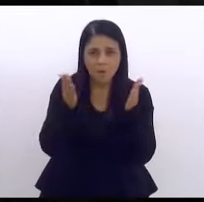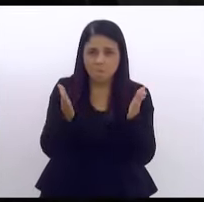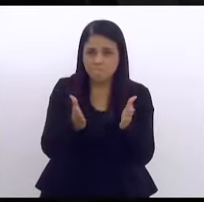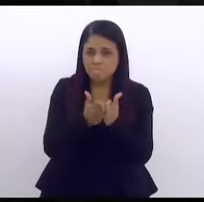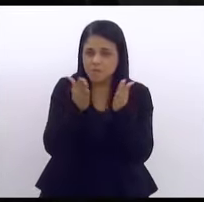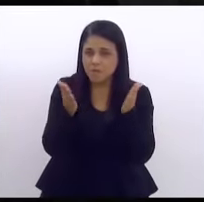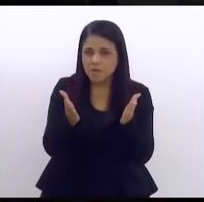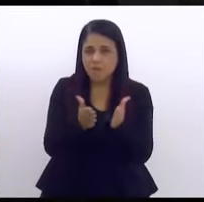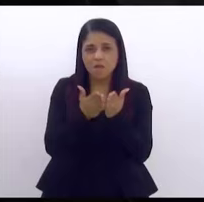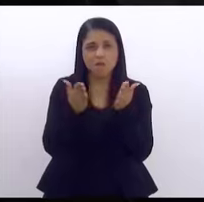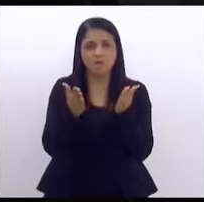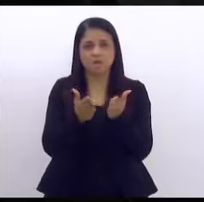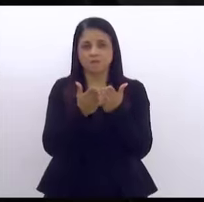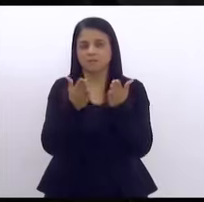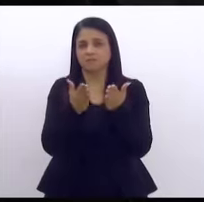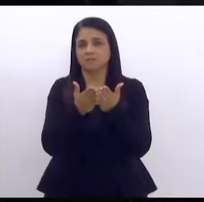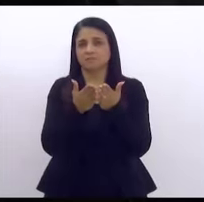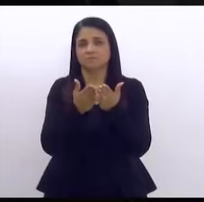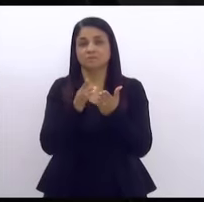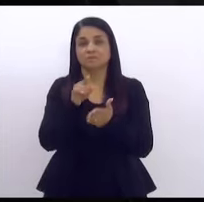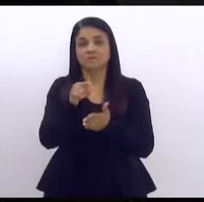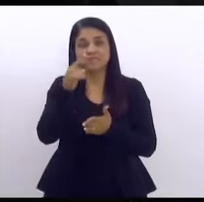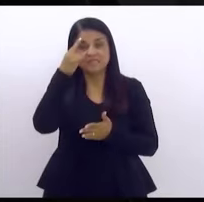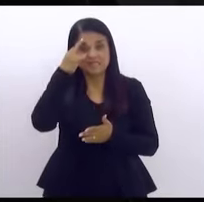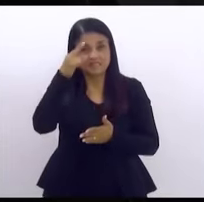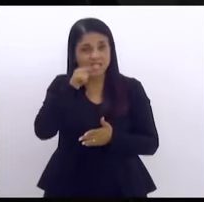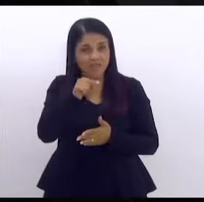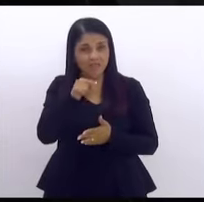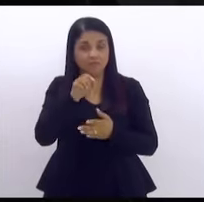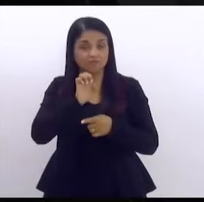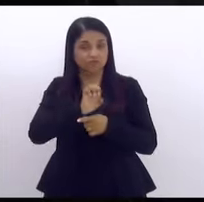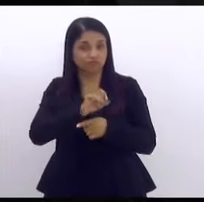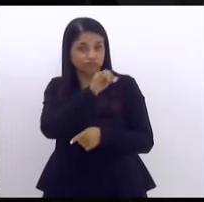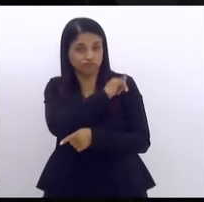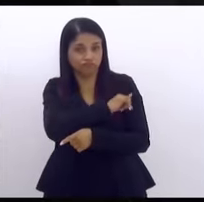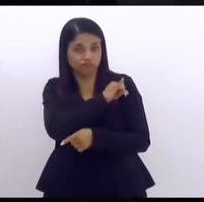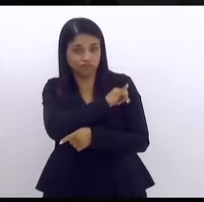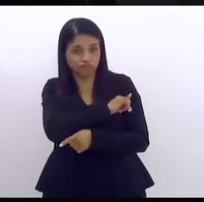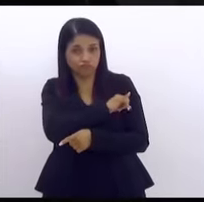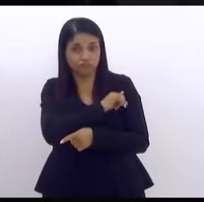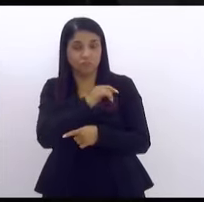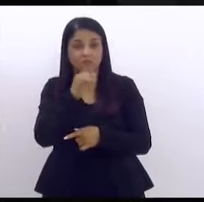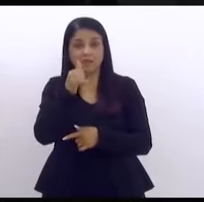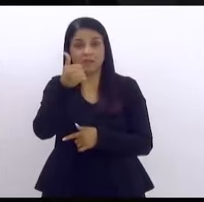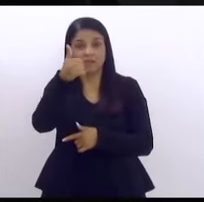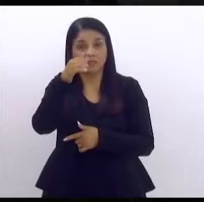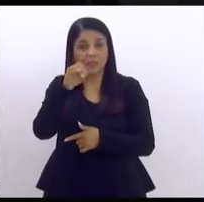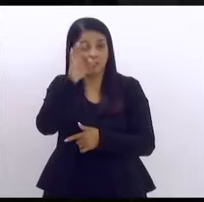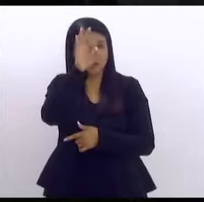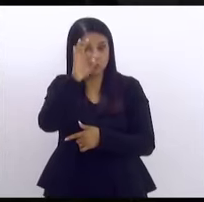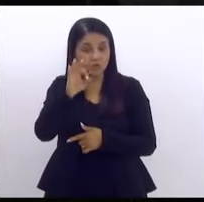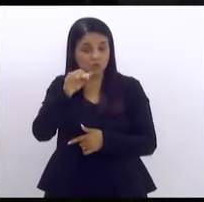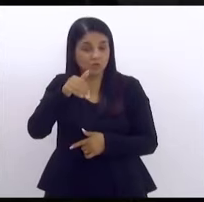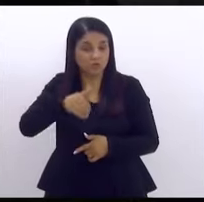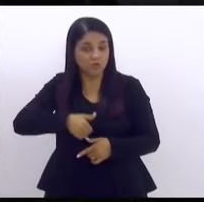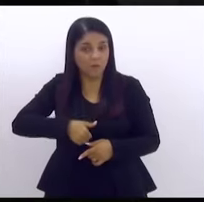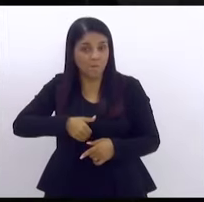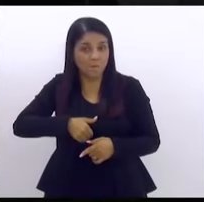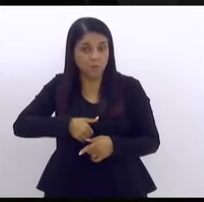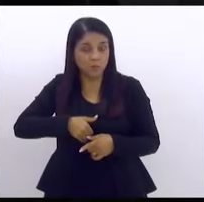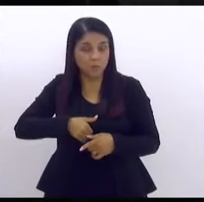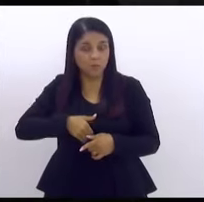de fome. Só para vocês terem uma ideia, hoje o Estado do Rio de Janeiro tem 10% dos famintos do